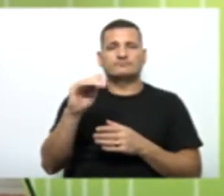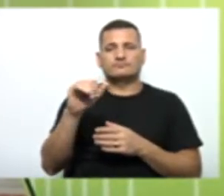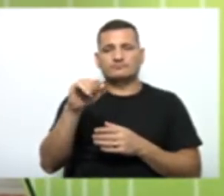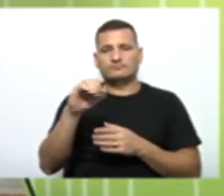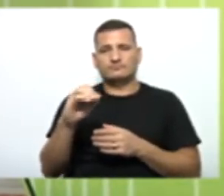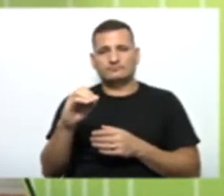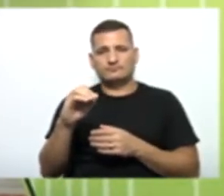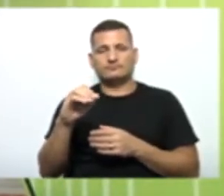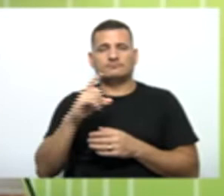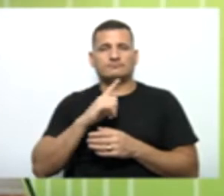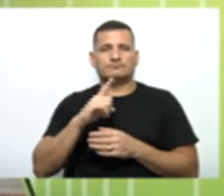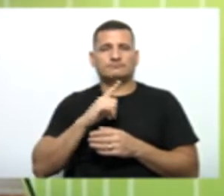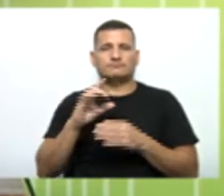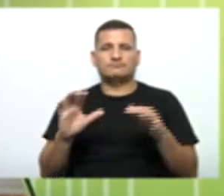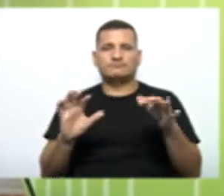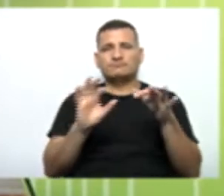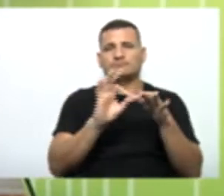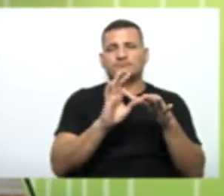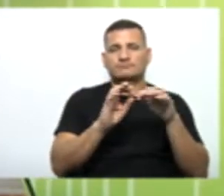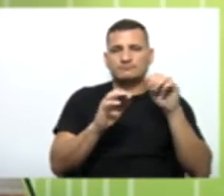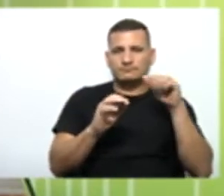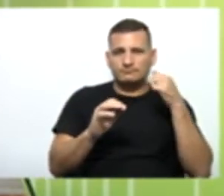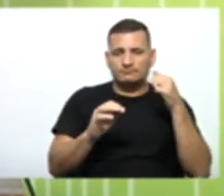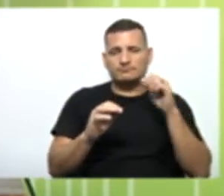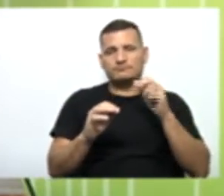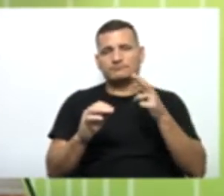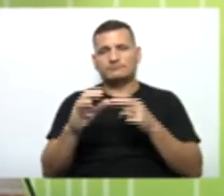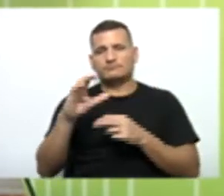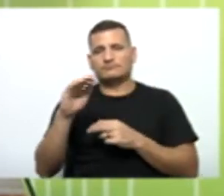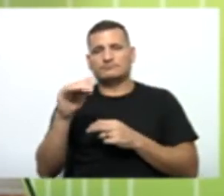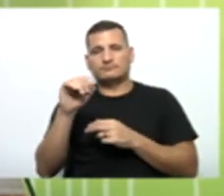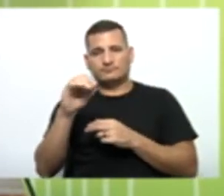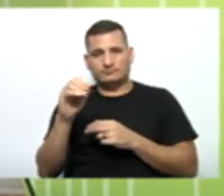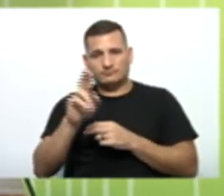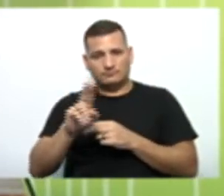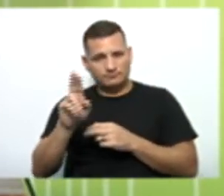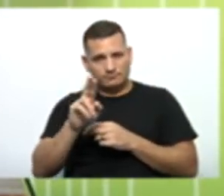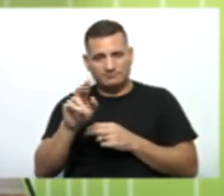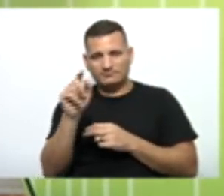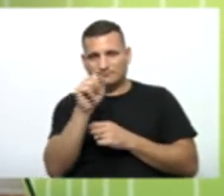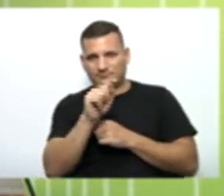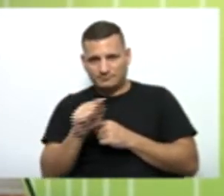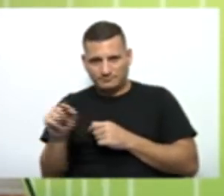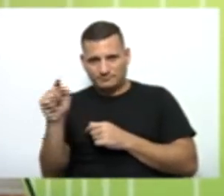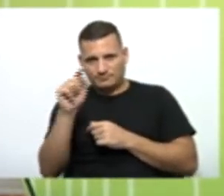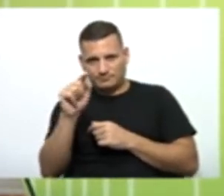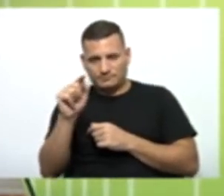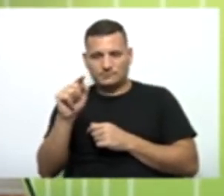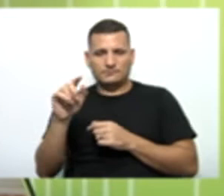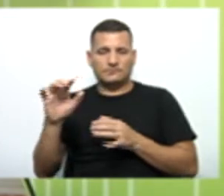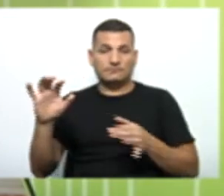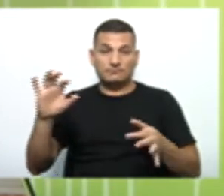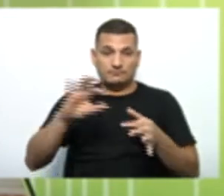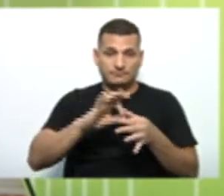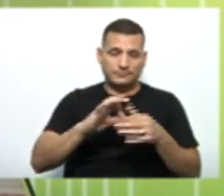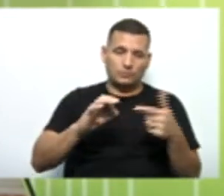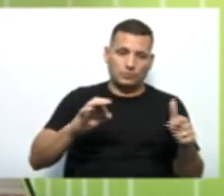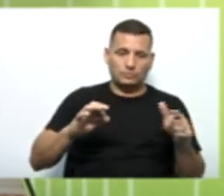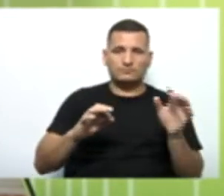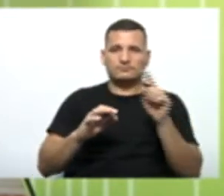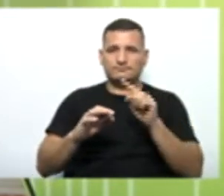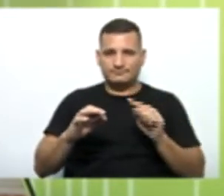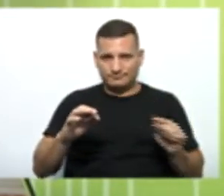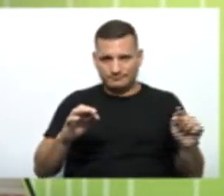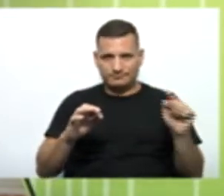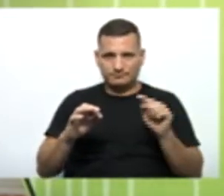caso de uso se relaciona com outro caso de uso, certo? E aí esse relacionamento precisa ser identificado.